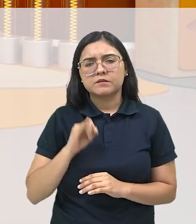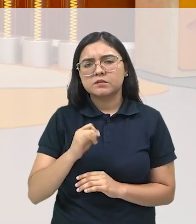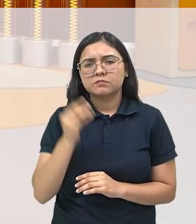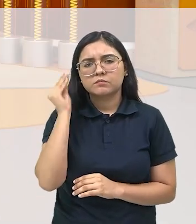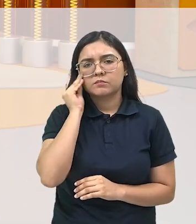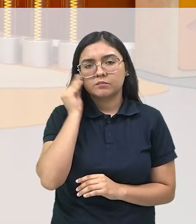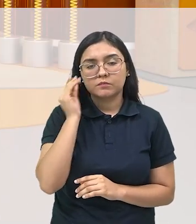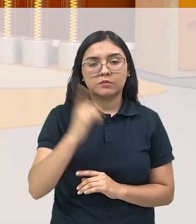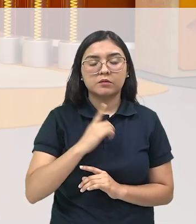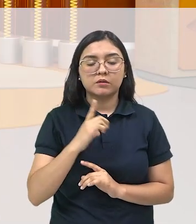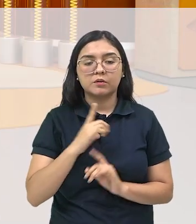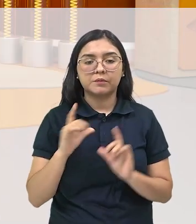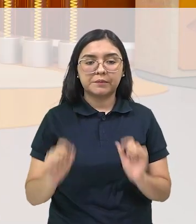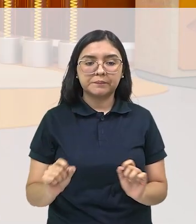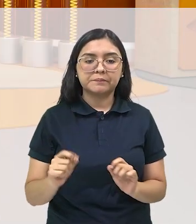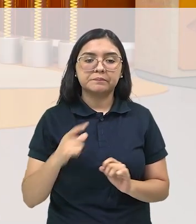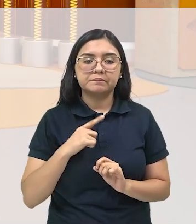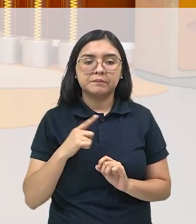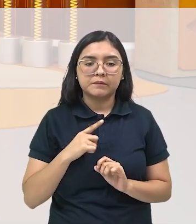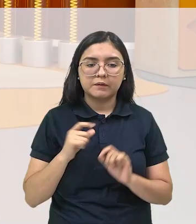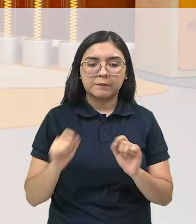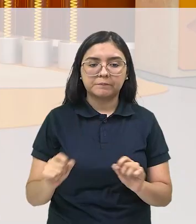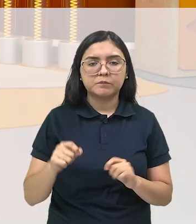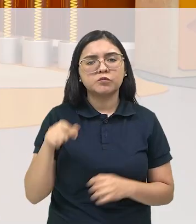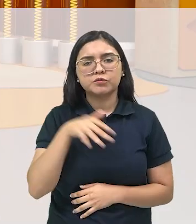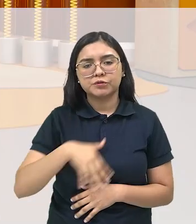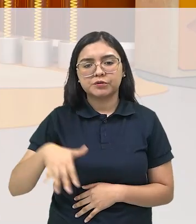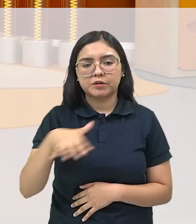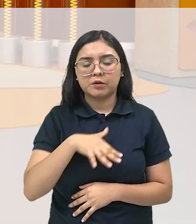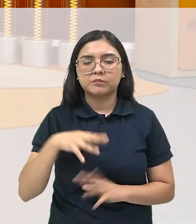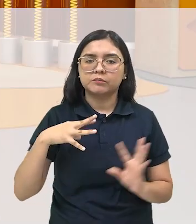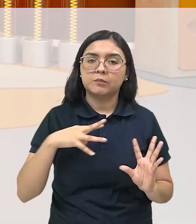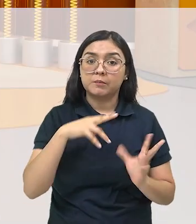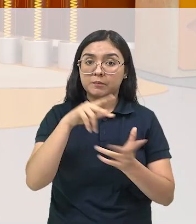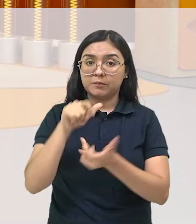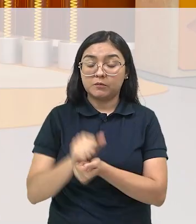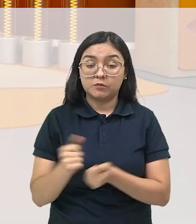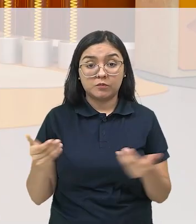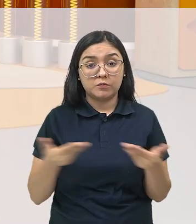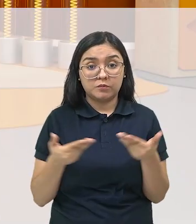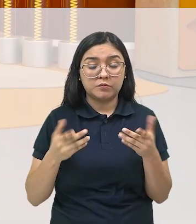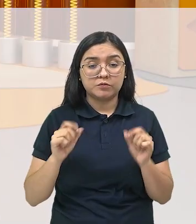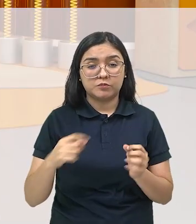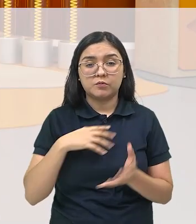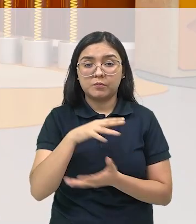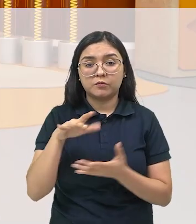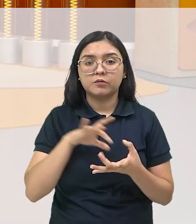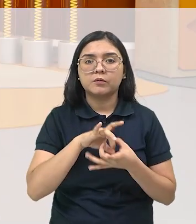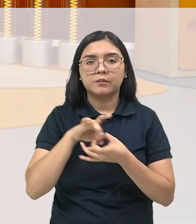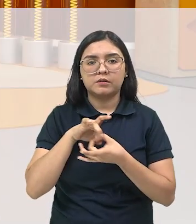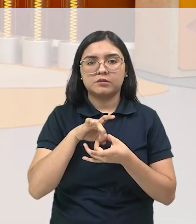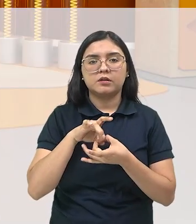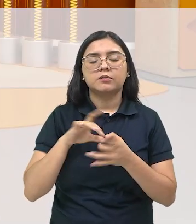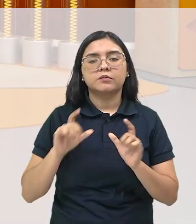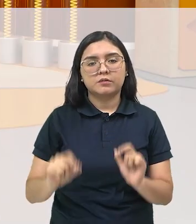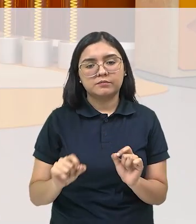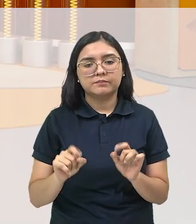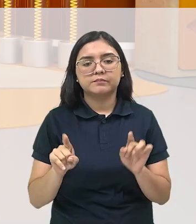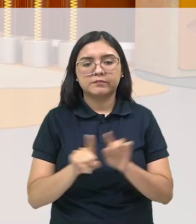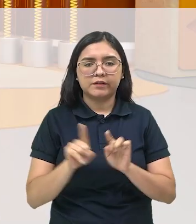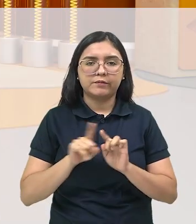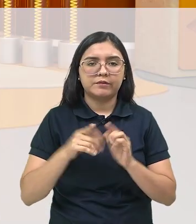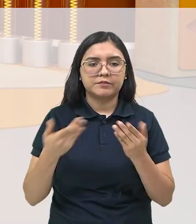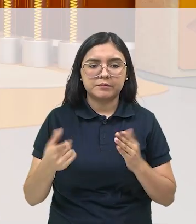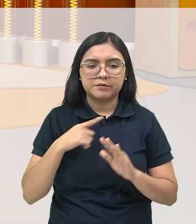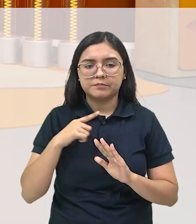observarmos, ele tem uma visão no geral no mundo, né? Hoje, ainda mais no mundo globalizado, eles estão aí com as mesmas